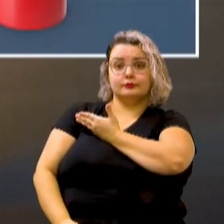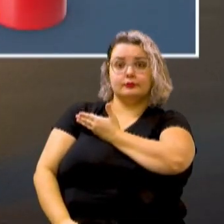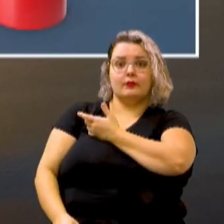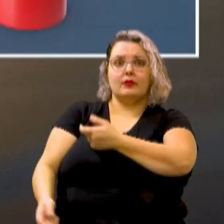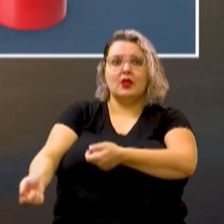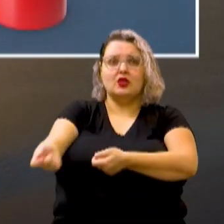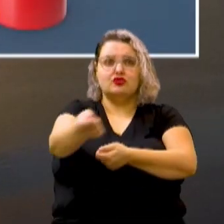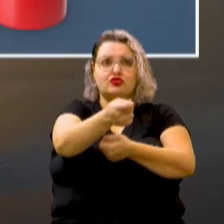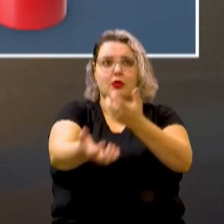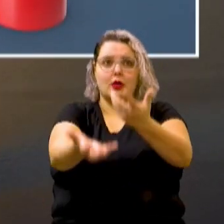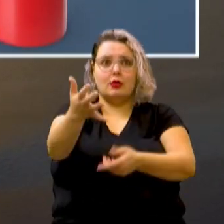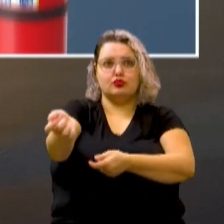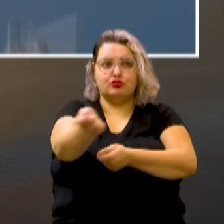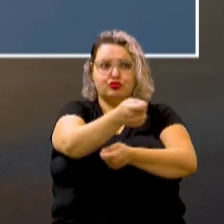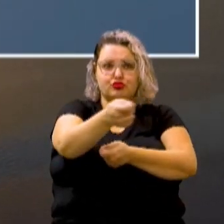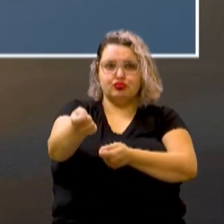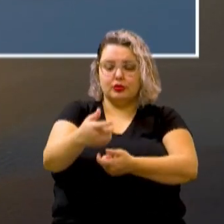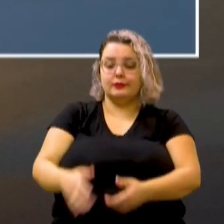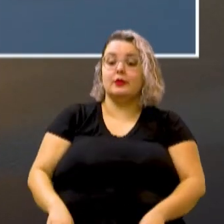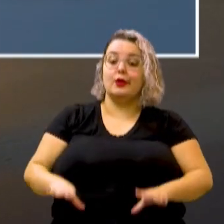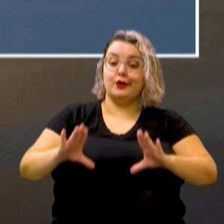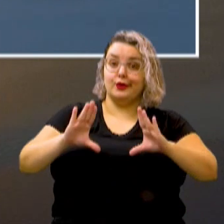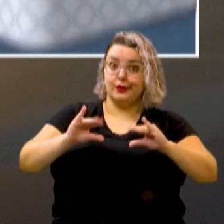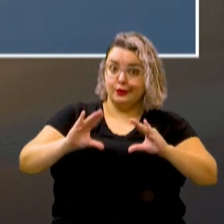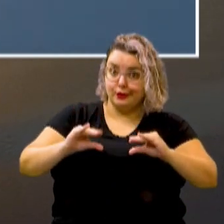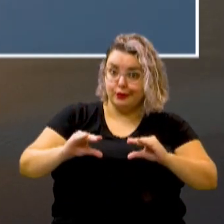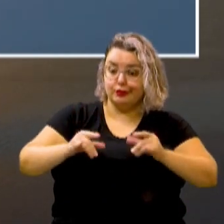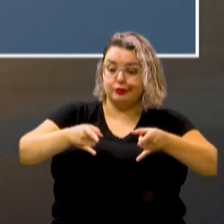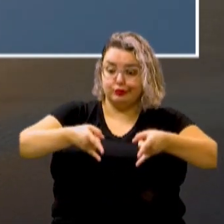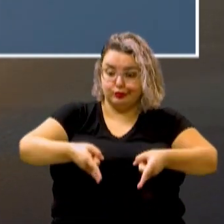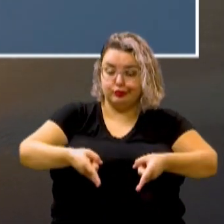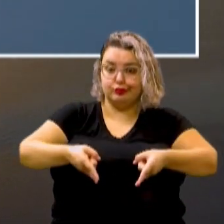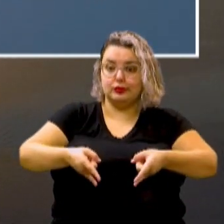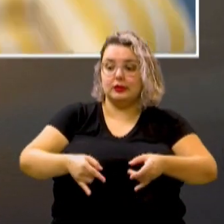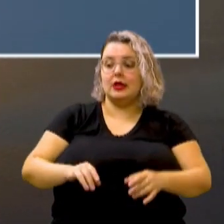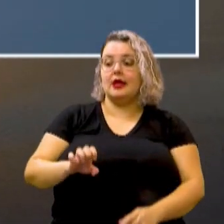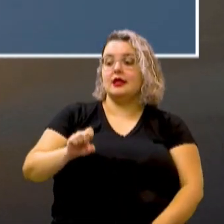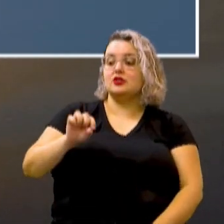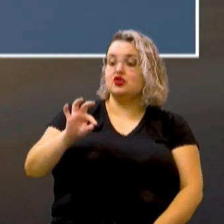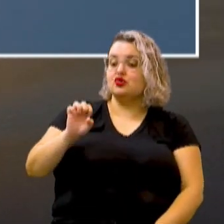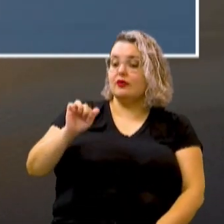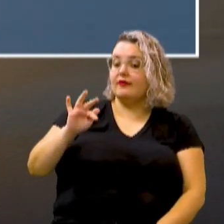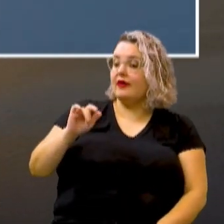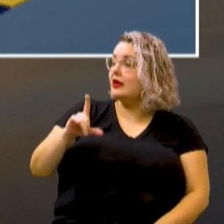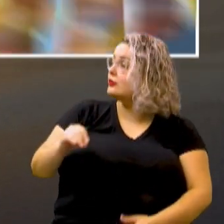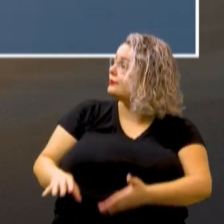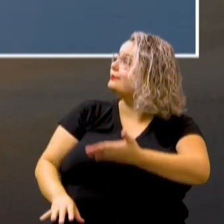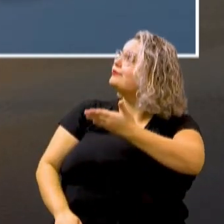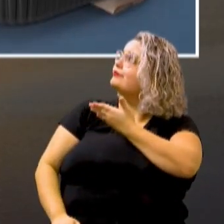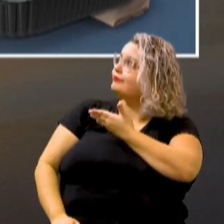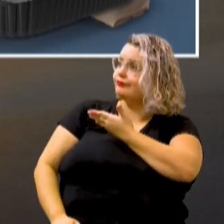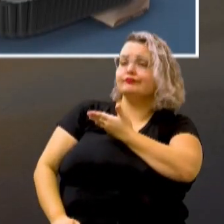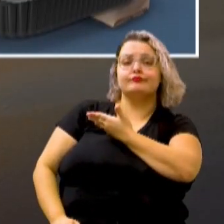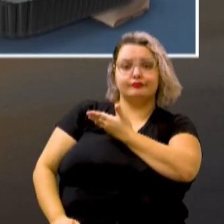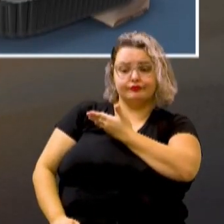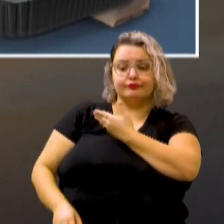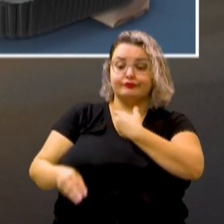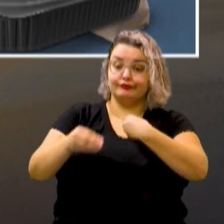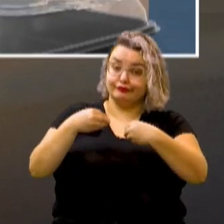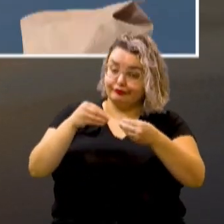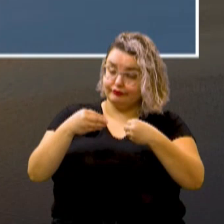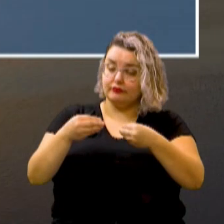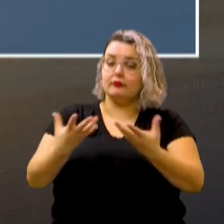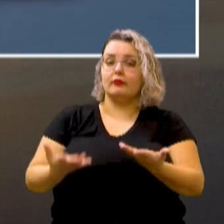de extintores de incêndio, colchões, estofados, carpetes, embalagem de